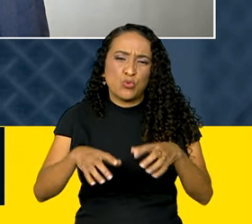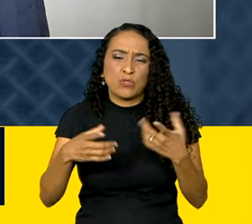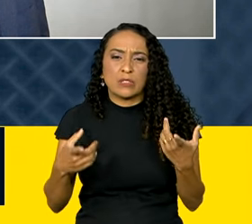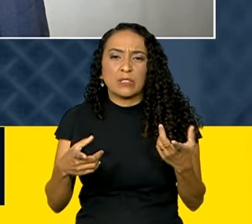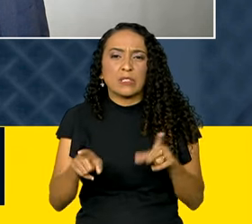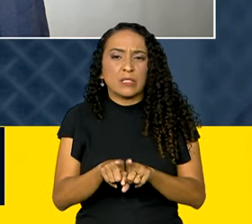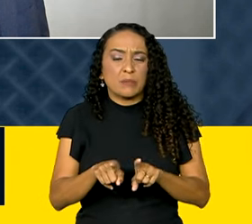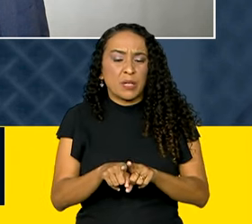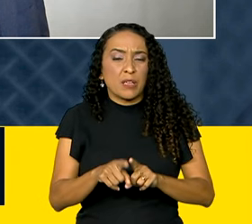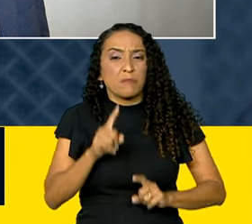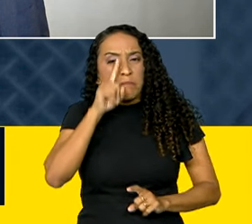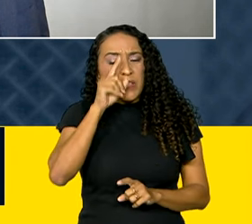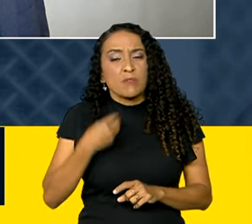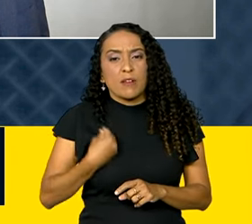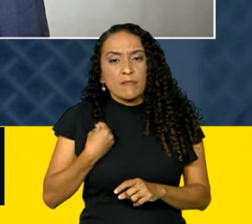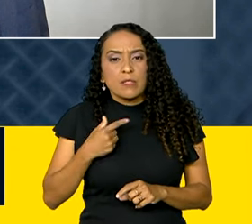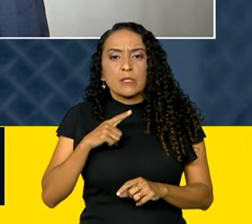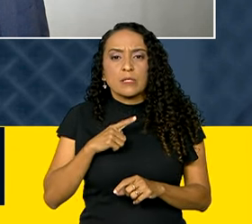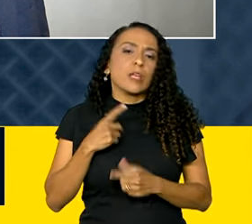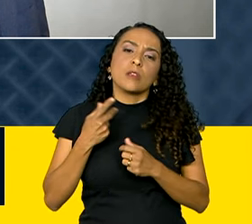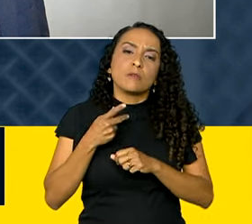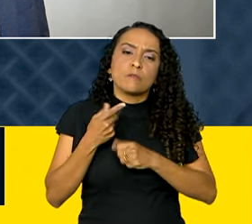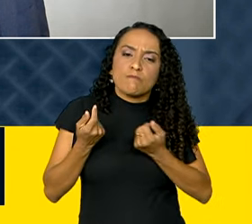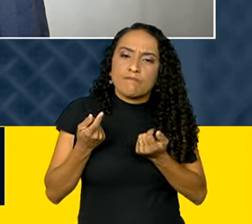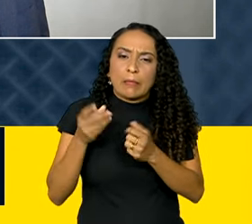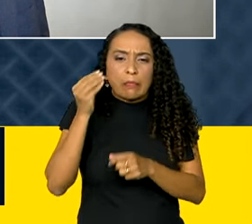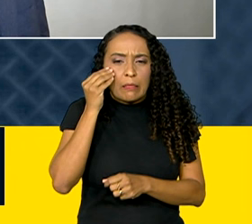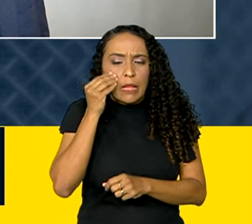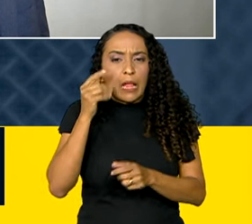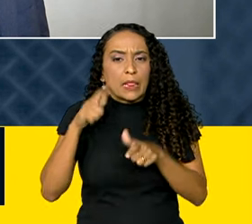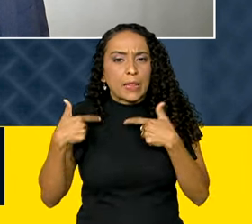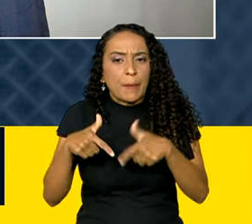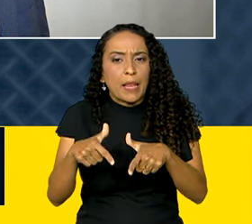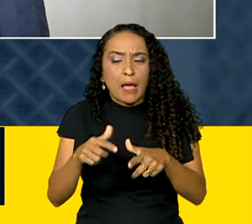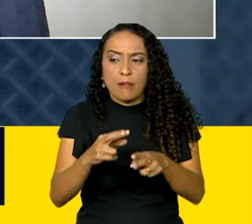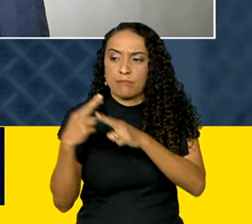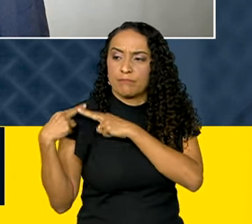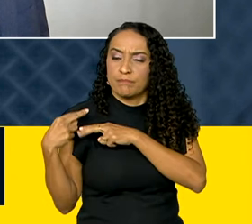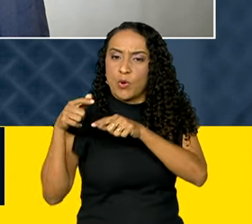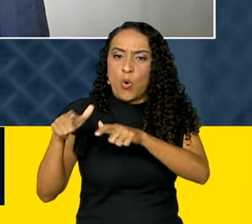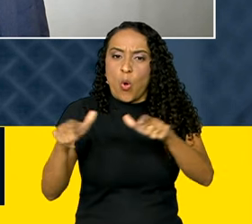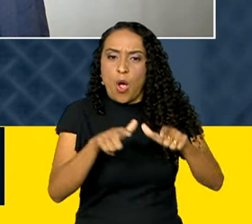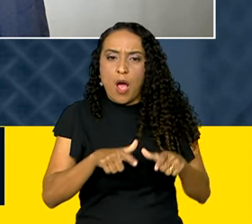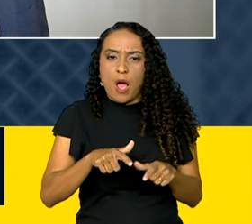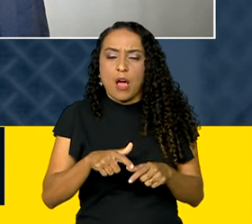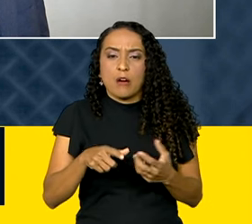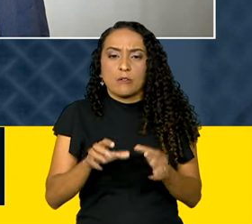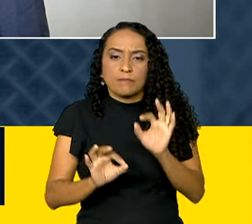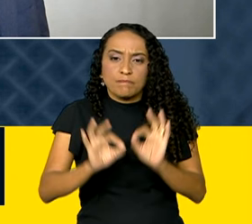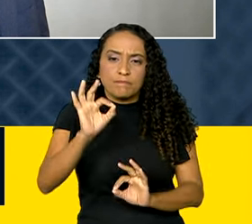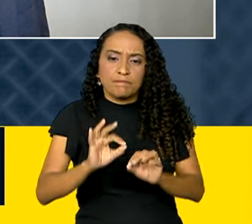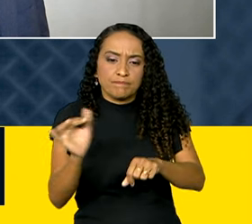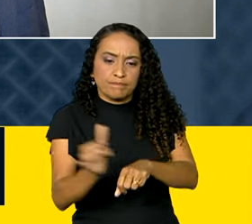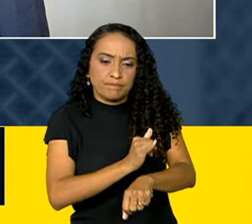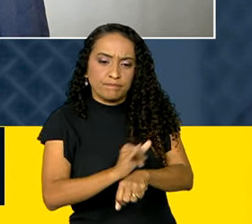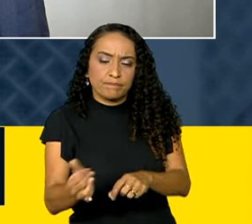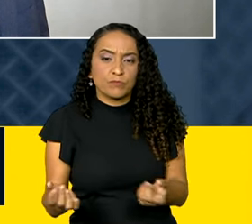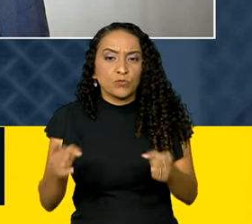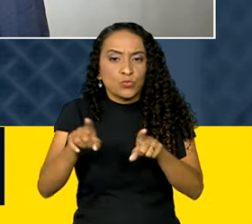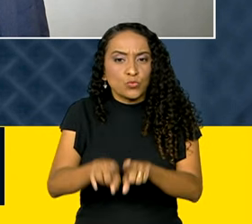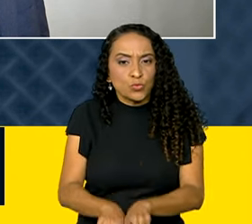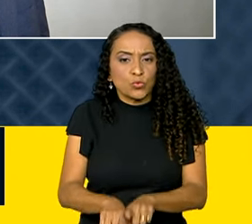vivida. Nós temos buscado trabalhar com as autoridades locais para traçar estratégias conjuntas